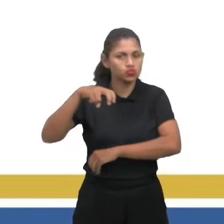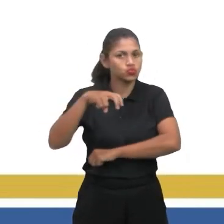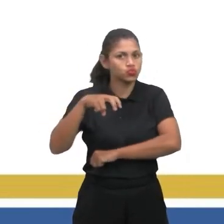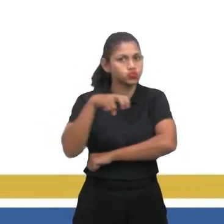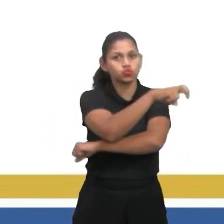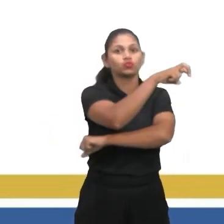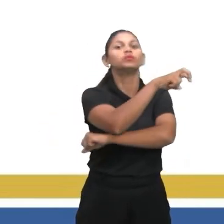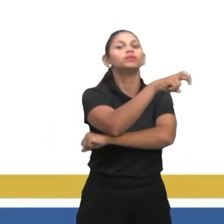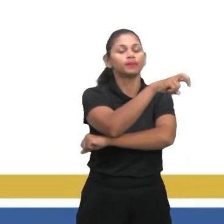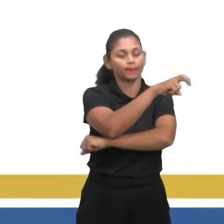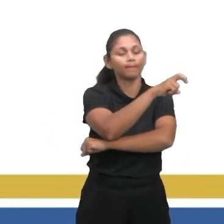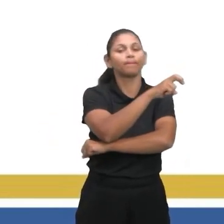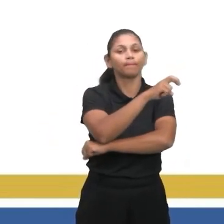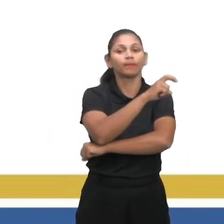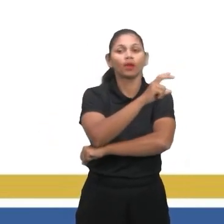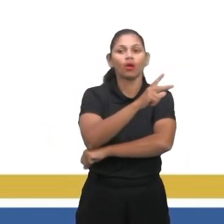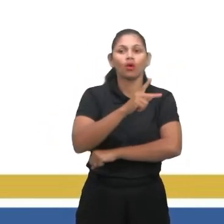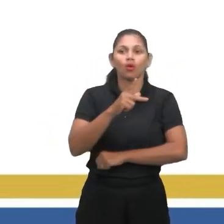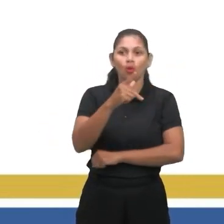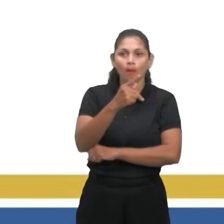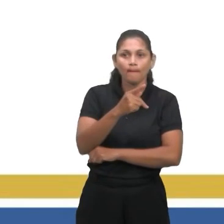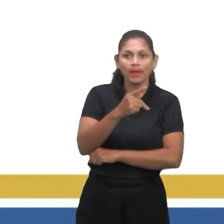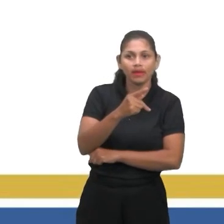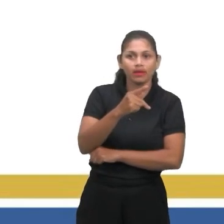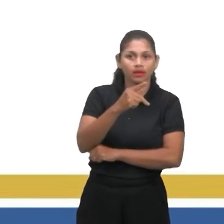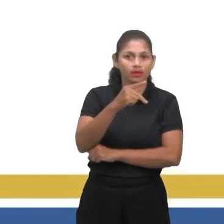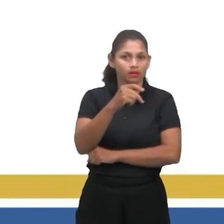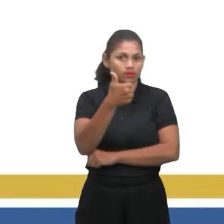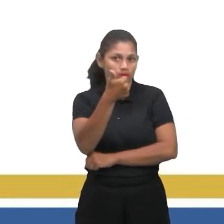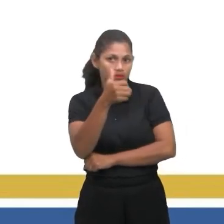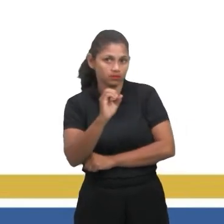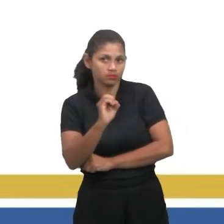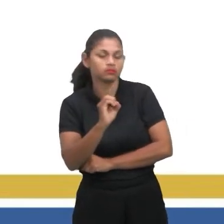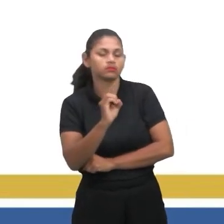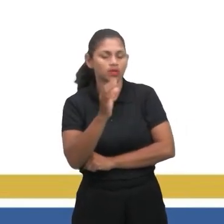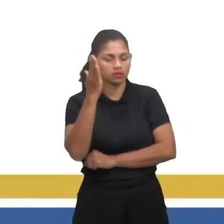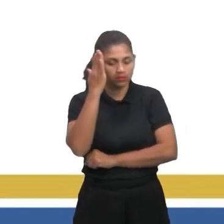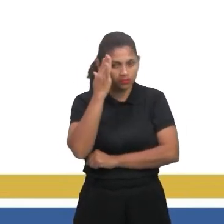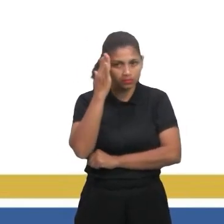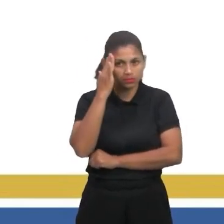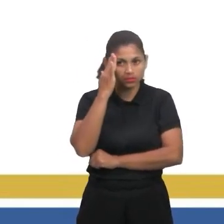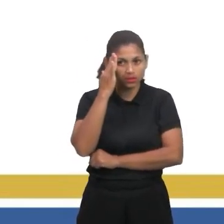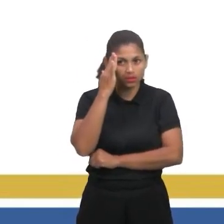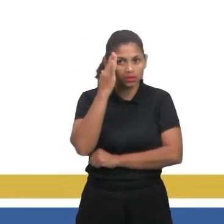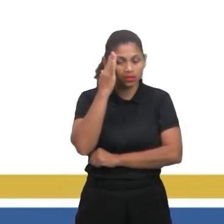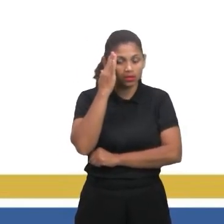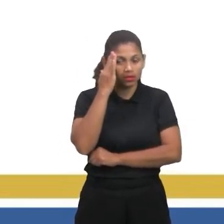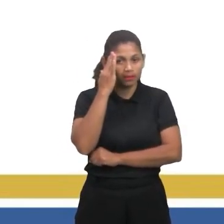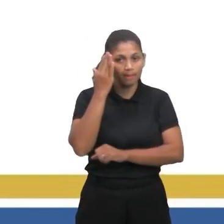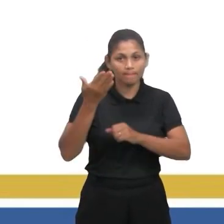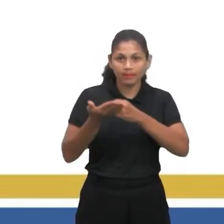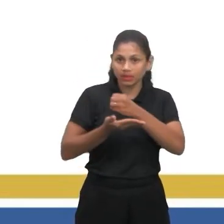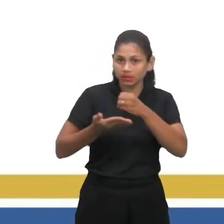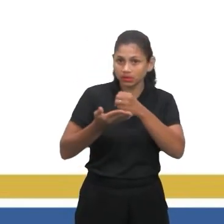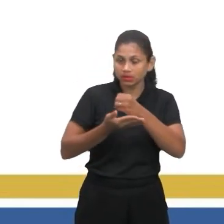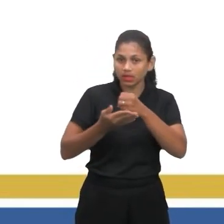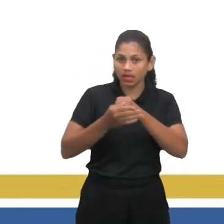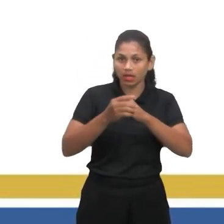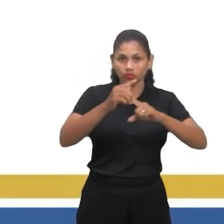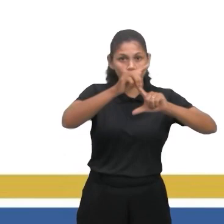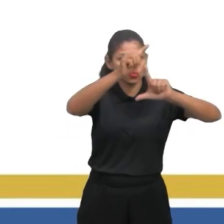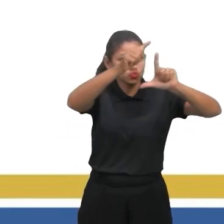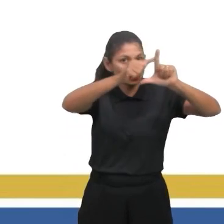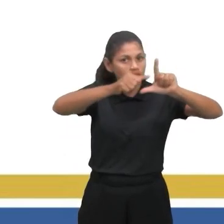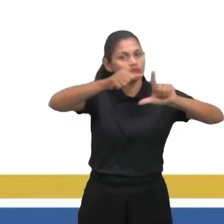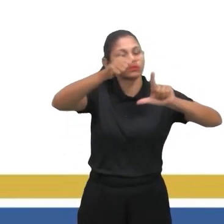programa P10 pode ser ilustrado pelo gráfico seguinte, no qual o eixo horizontal corresponde ao tempo de corrida em minutos e o